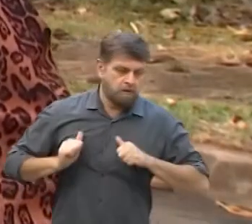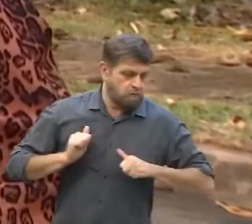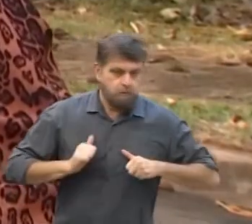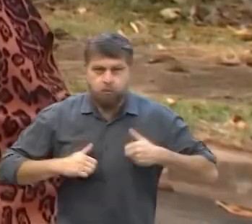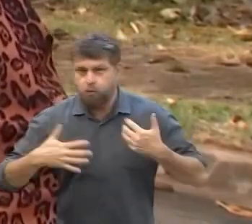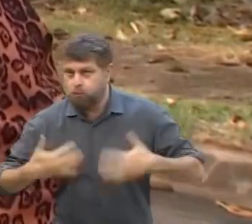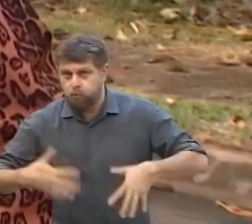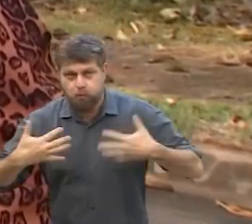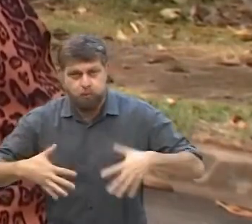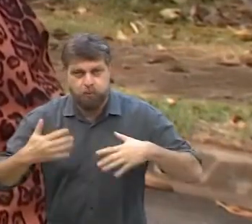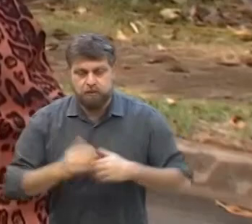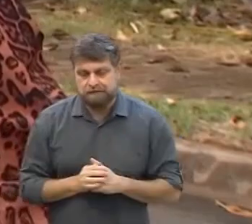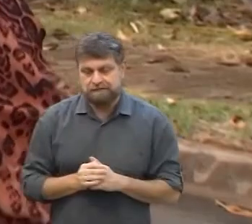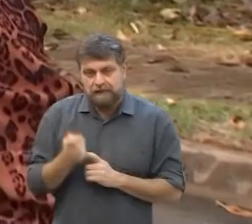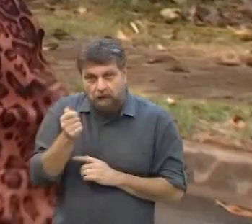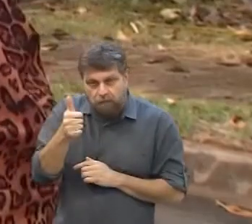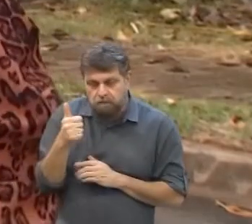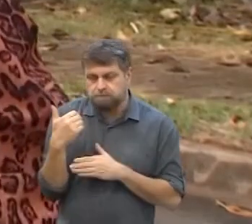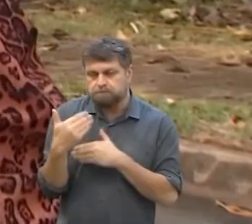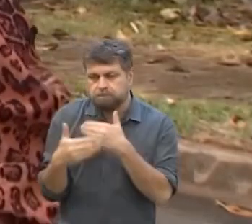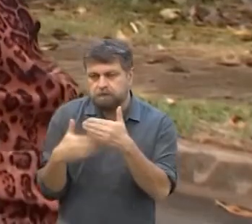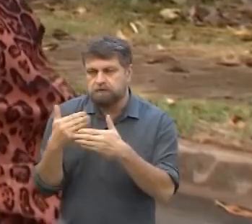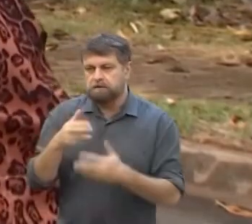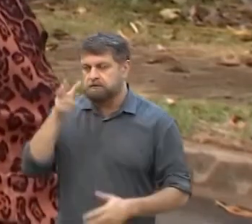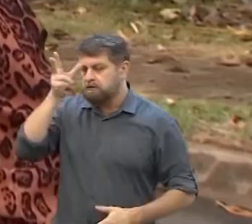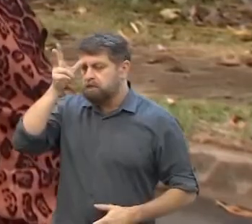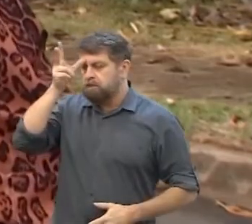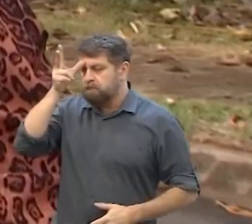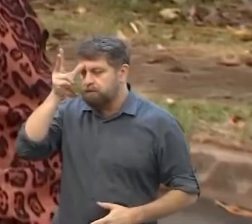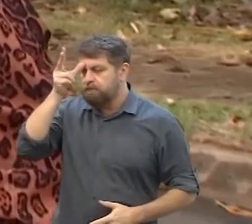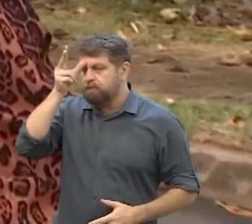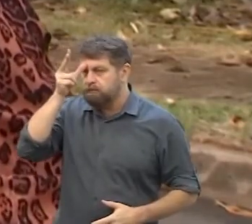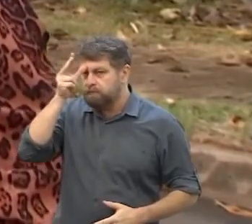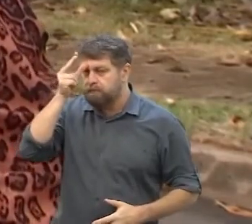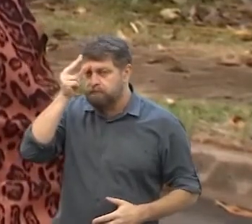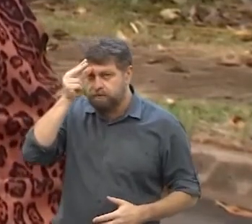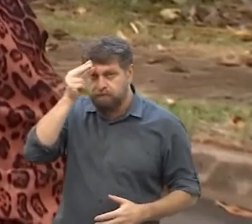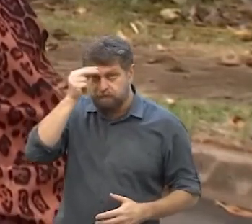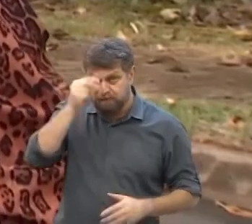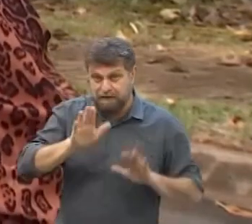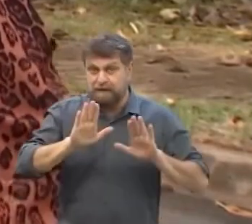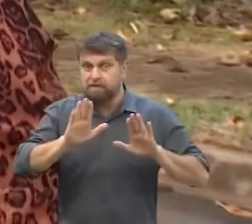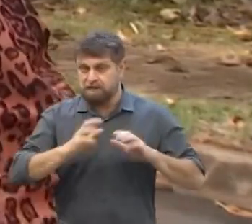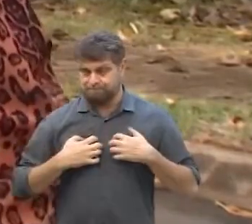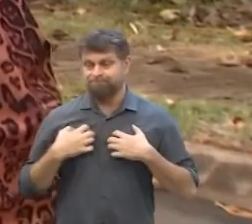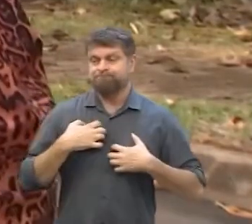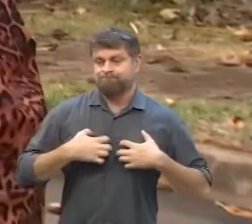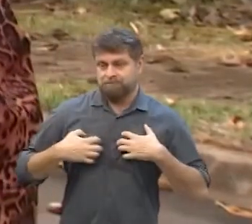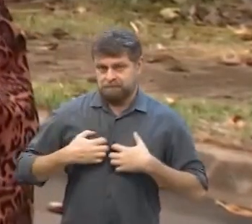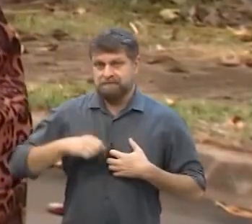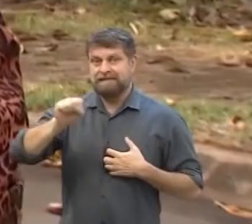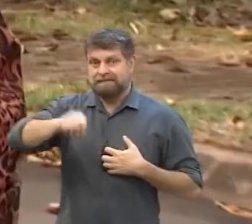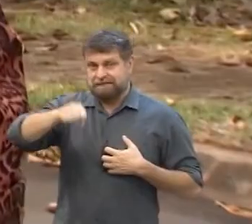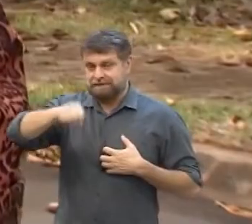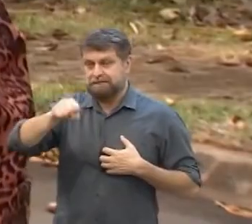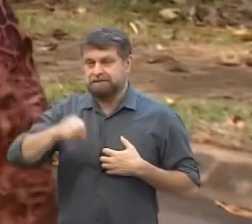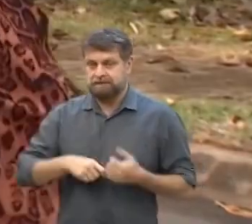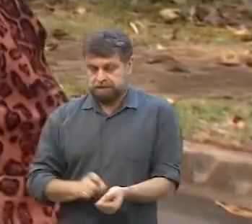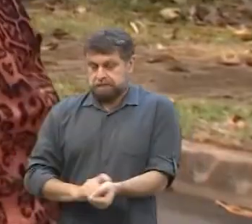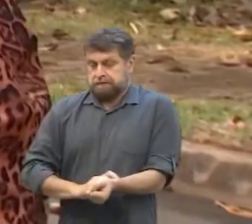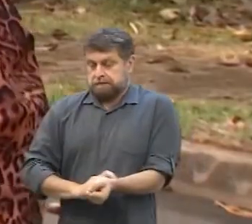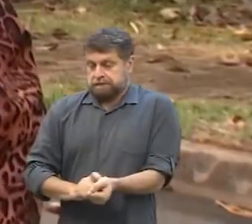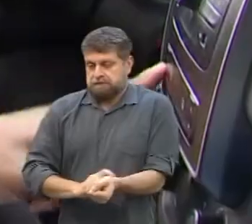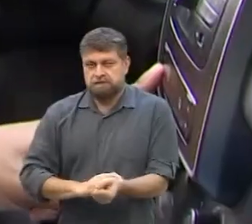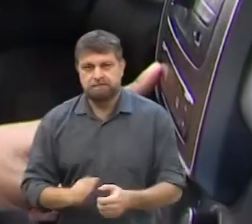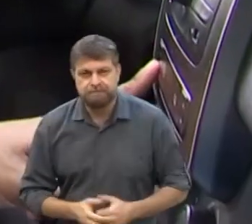uma ansiedade momentânea, assim, aos poucos a gente vai relaxando, enfim, mas causa uma ansiedade sim no começo,